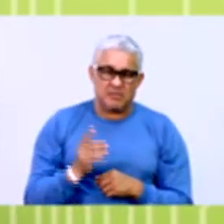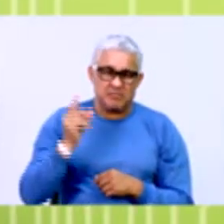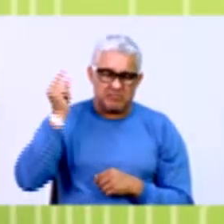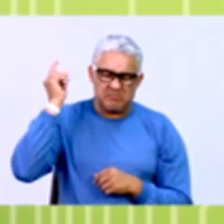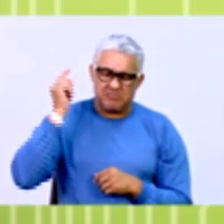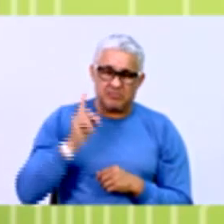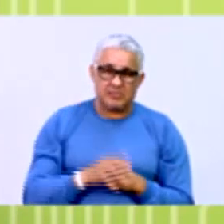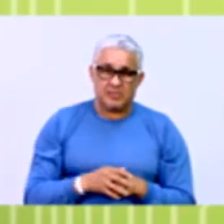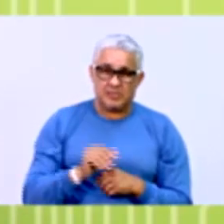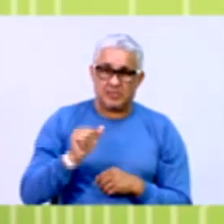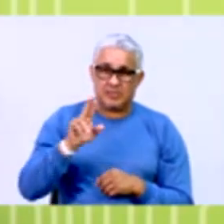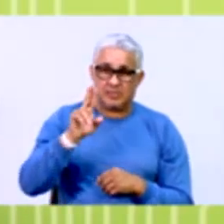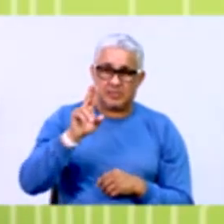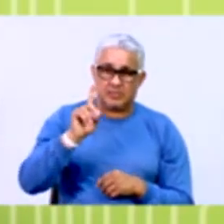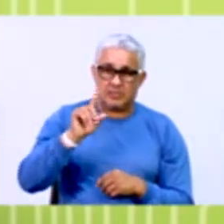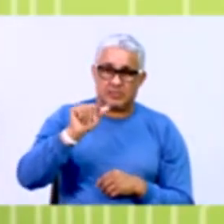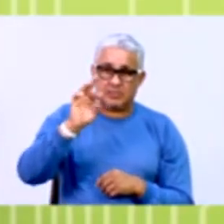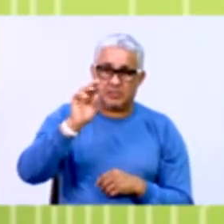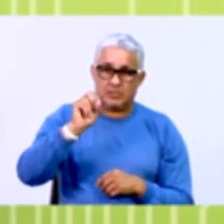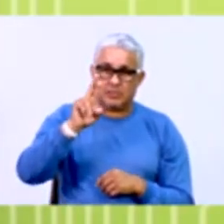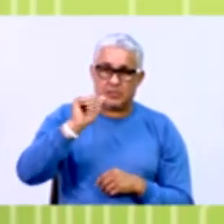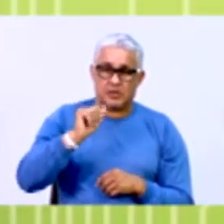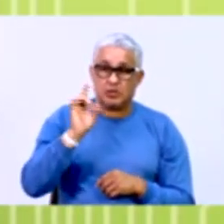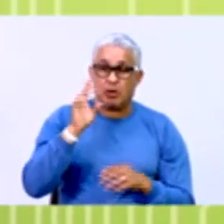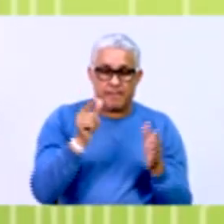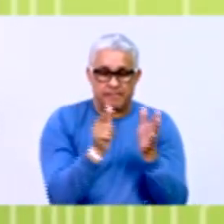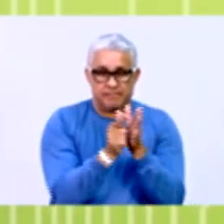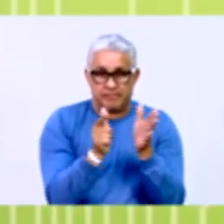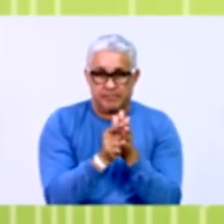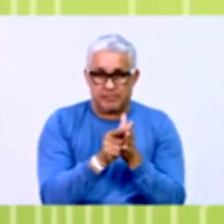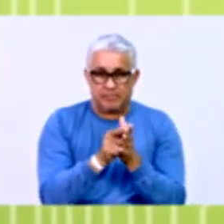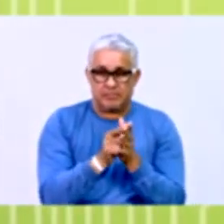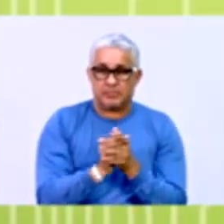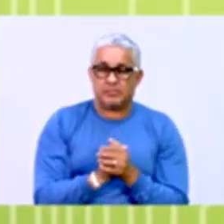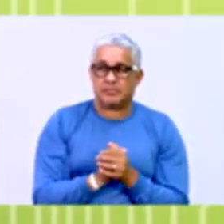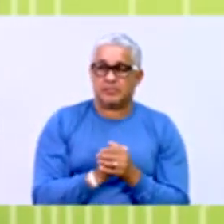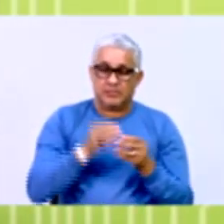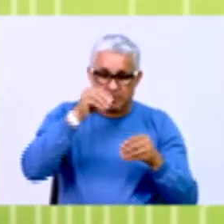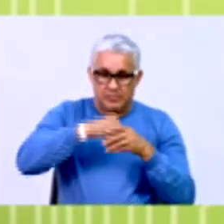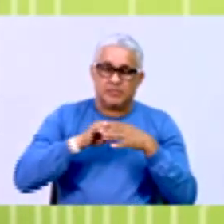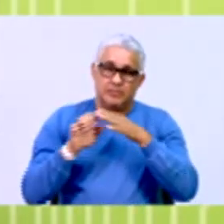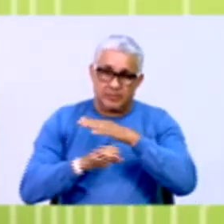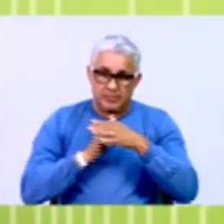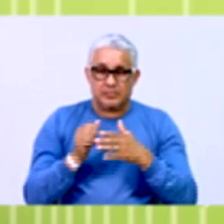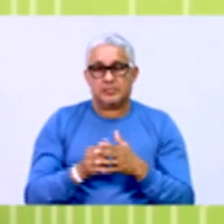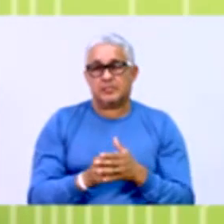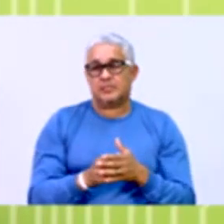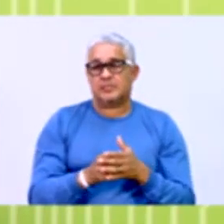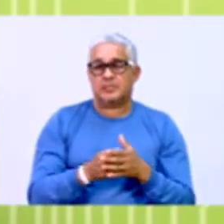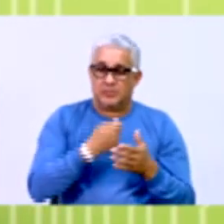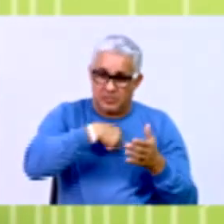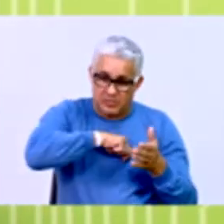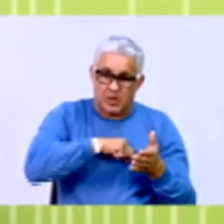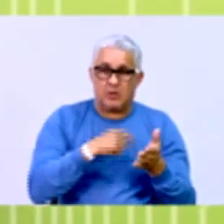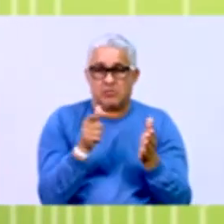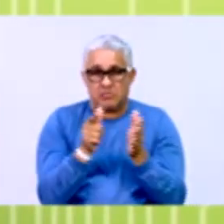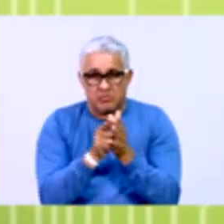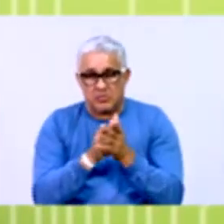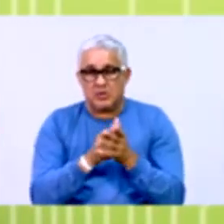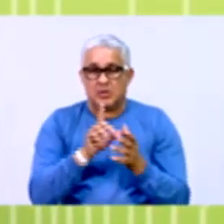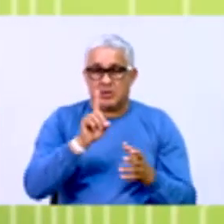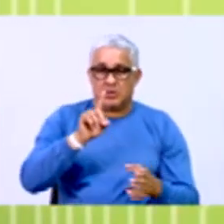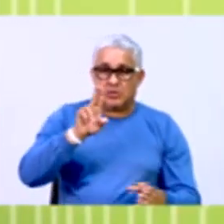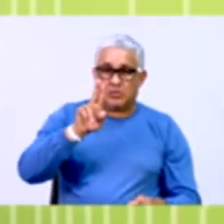a auditoria ela se baseava basicamente em papéis. Né, papéis que transitavam dentro da empresa, notas fiscais,